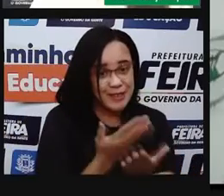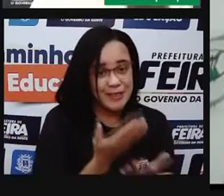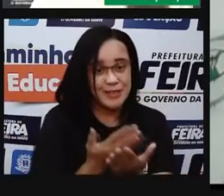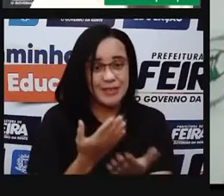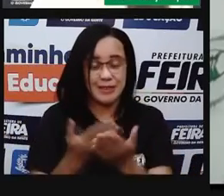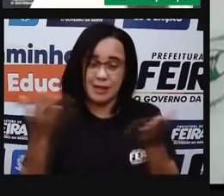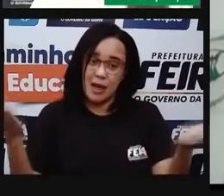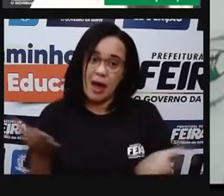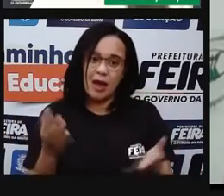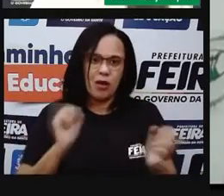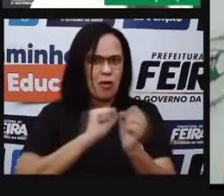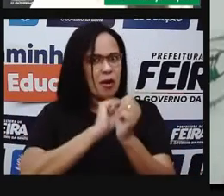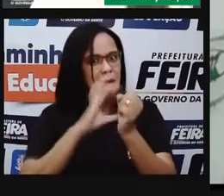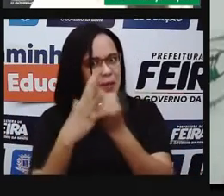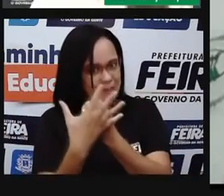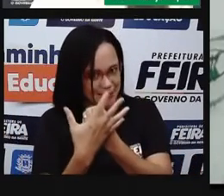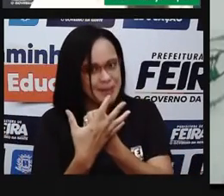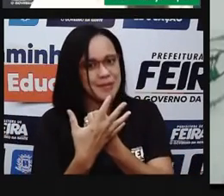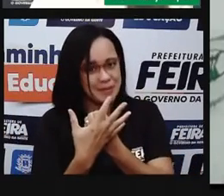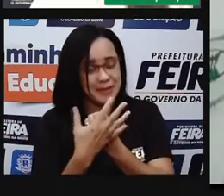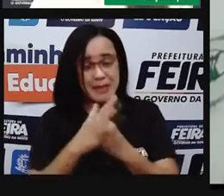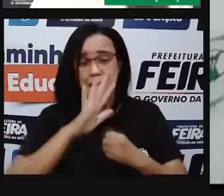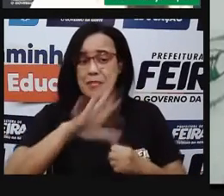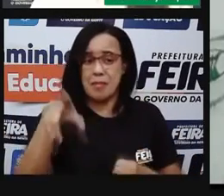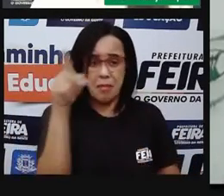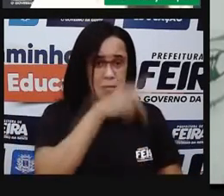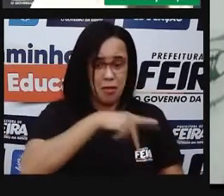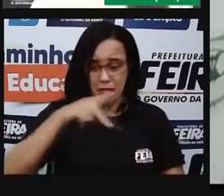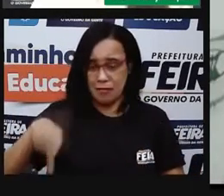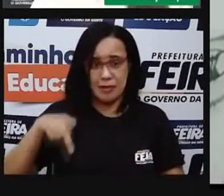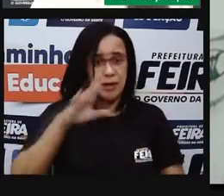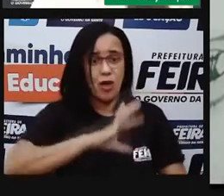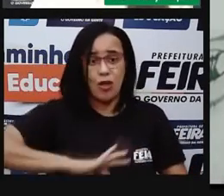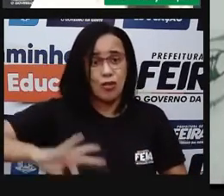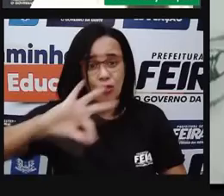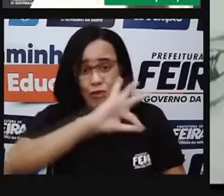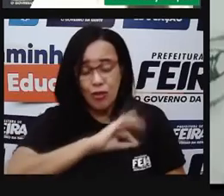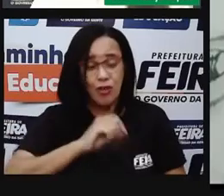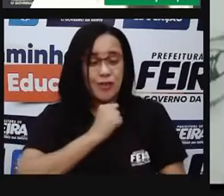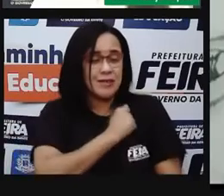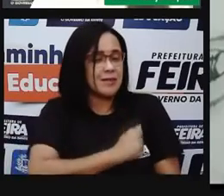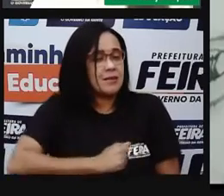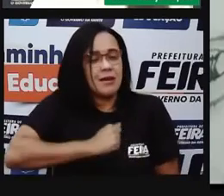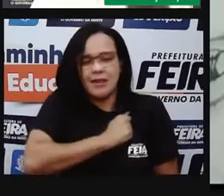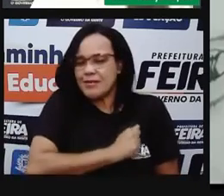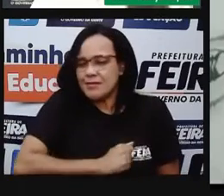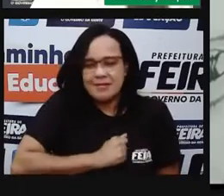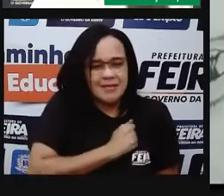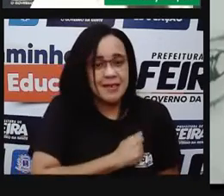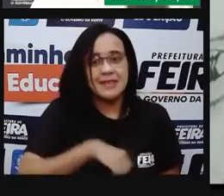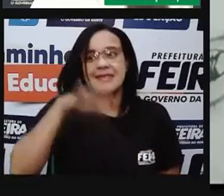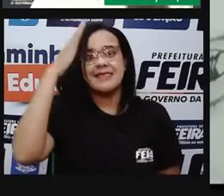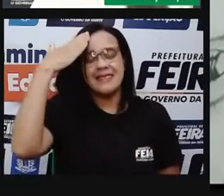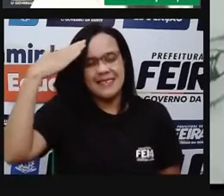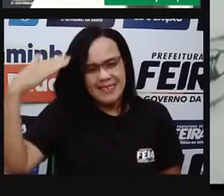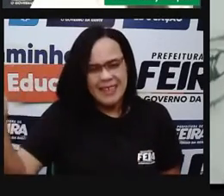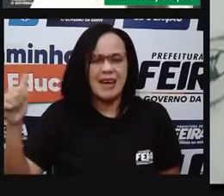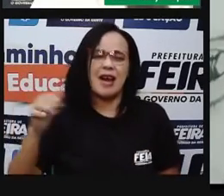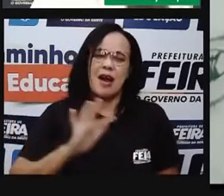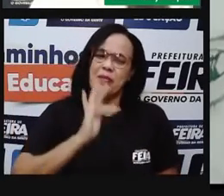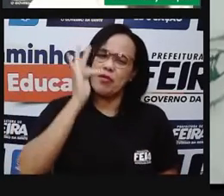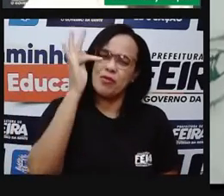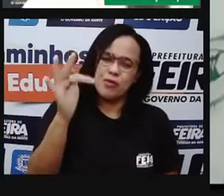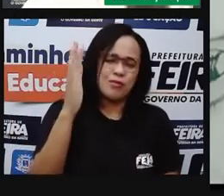nós, professores, estamos com muita saudade de vocês. Mas sabemos que tudo isso vai passar e logo